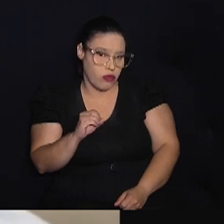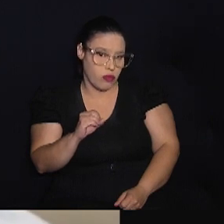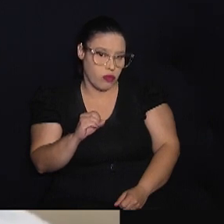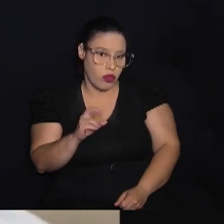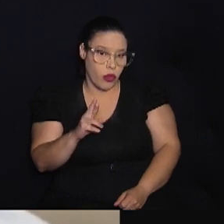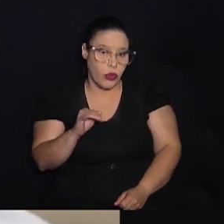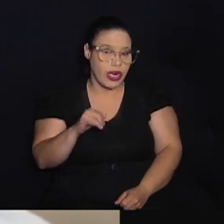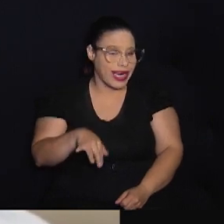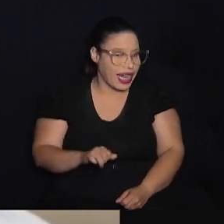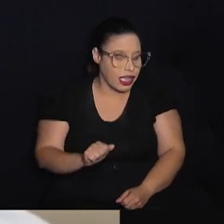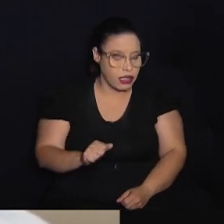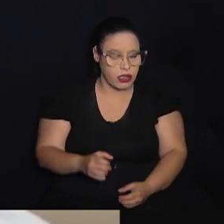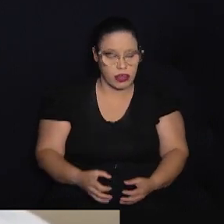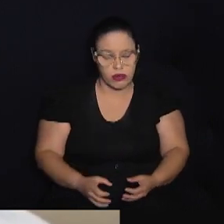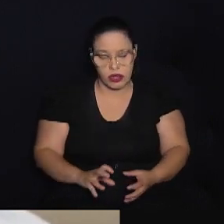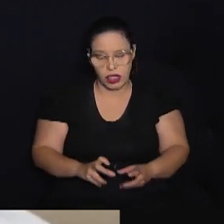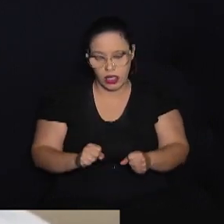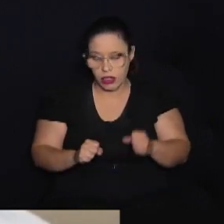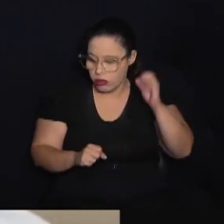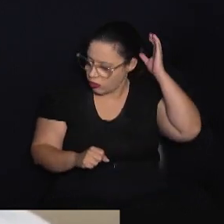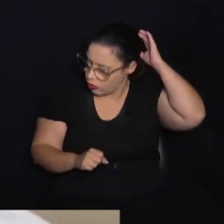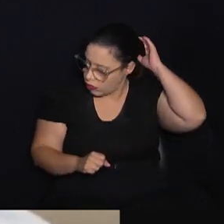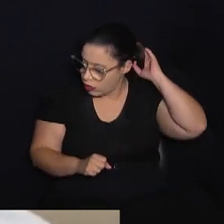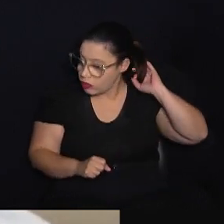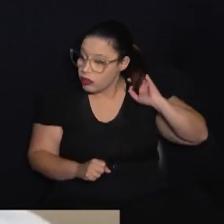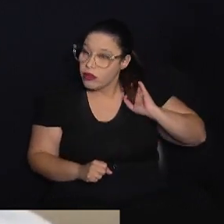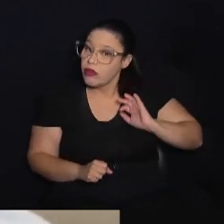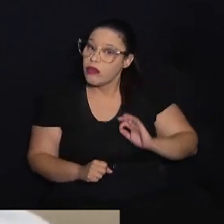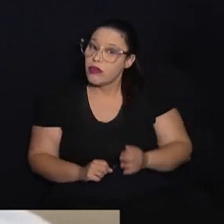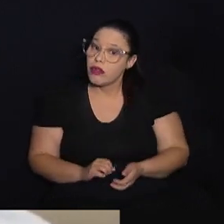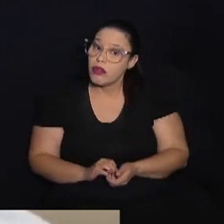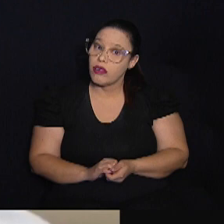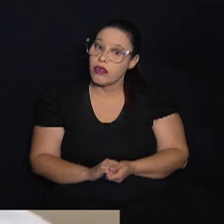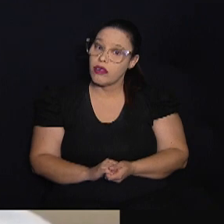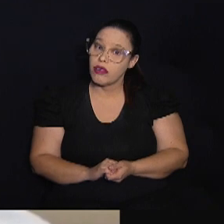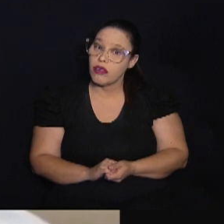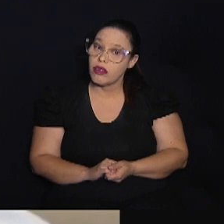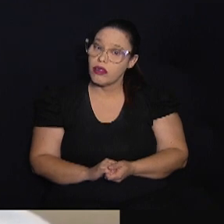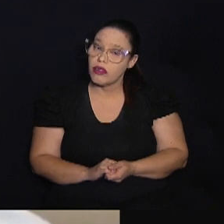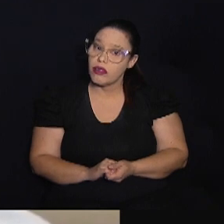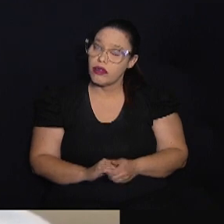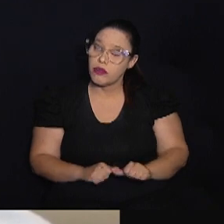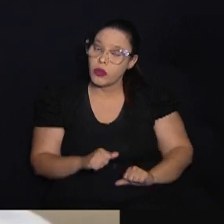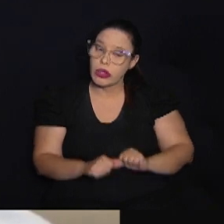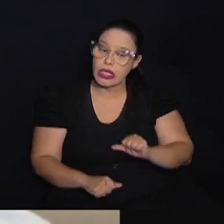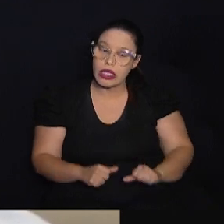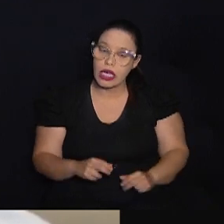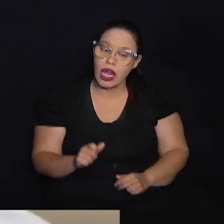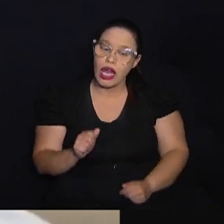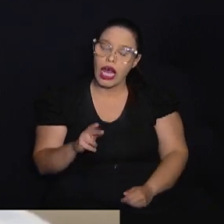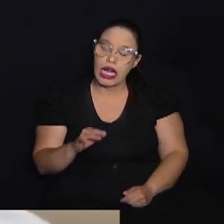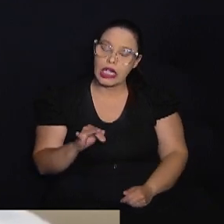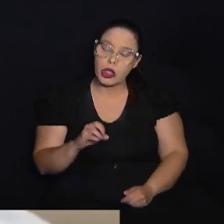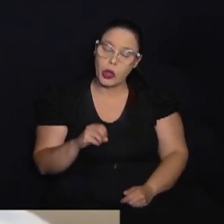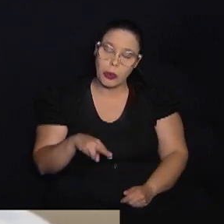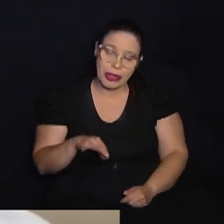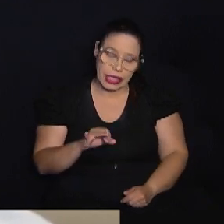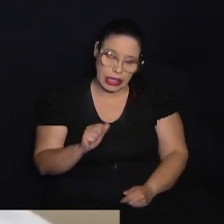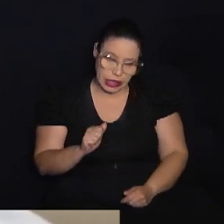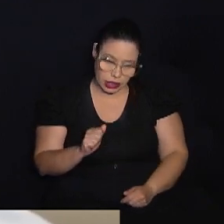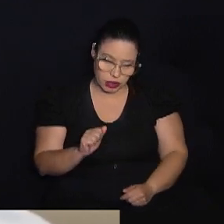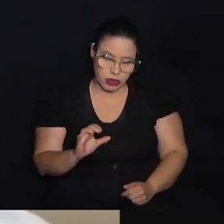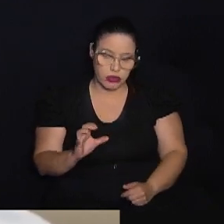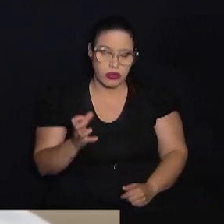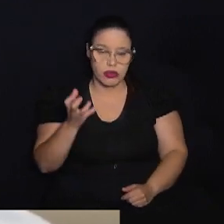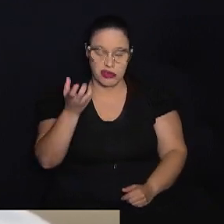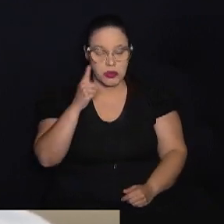de repetição, tem duplicidade de anatômicas, alterações anatômicas, que acabam causando